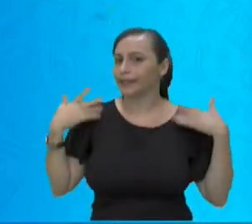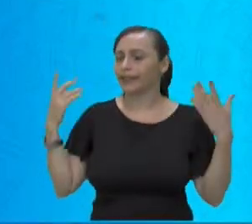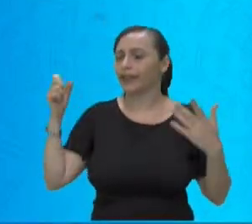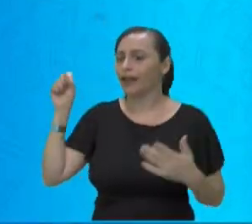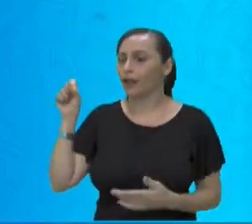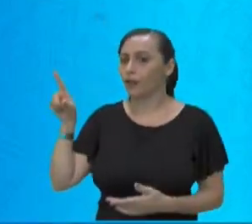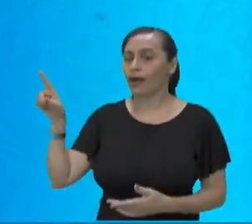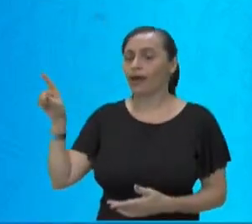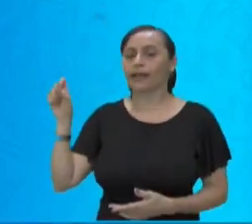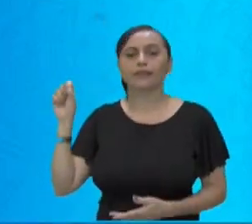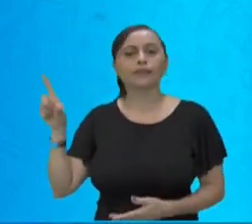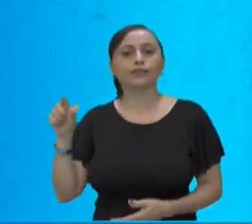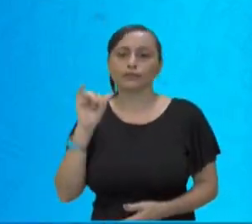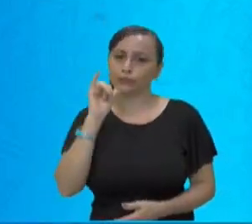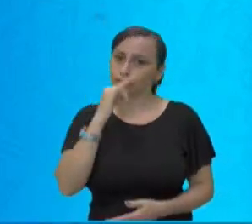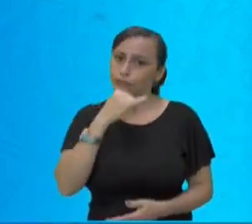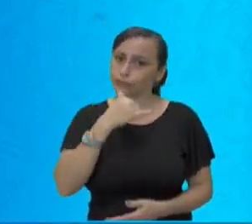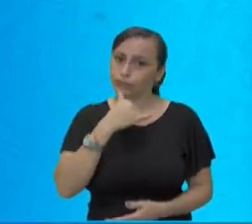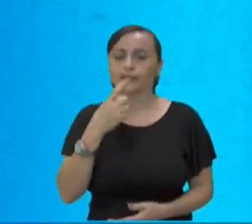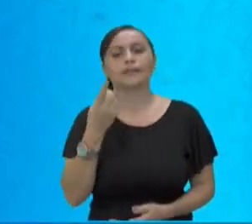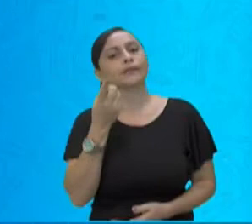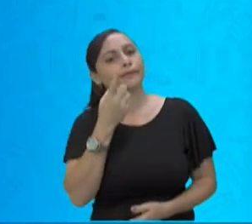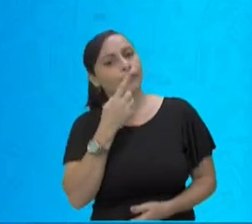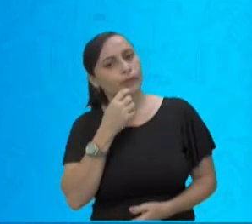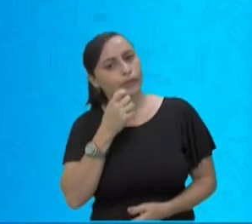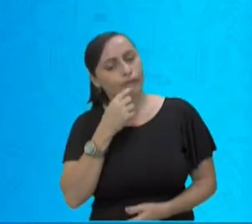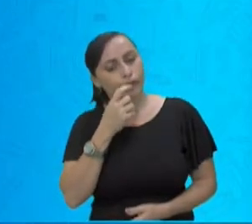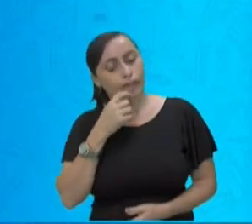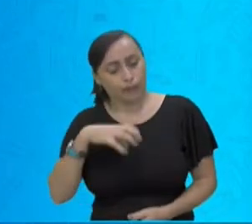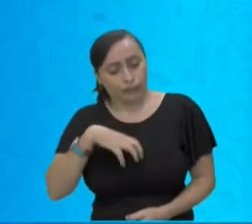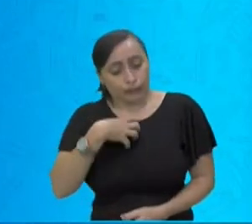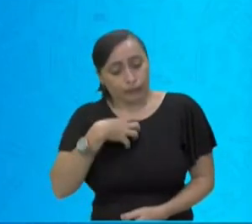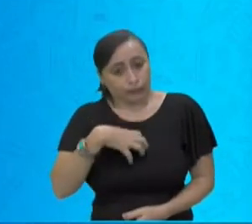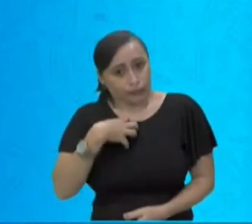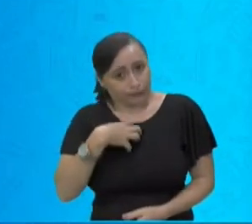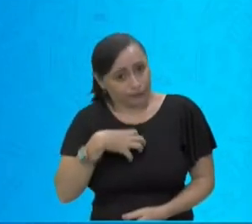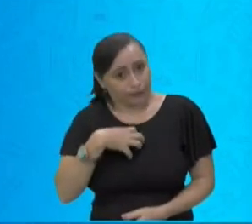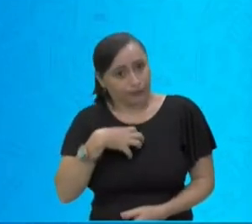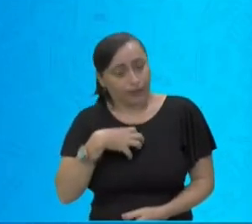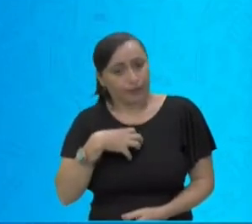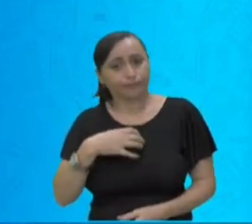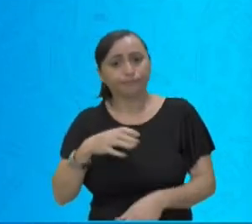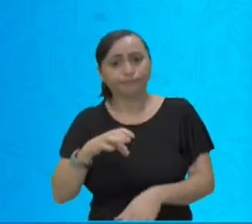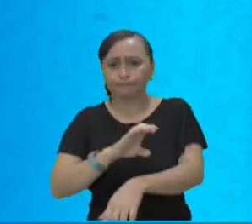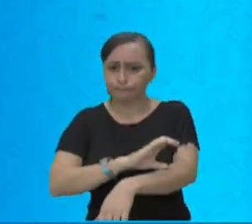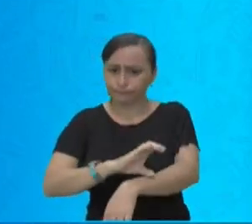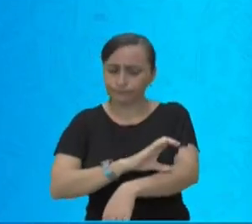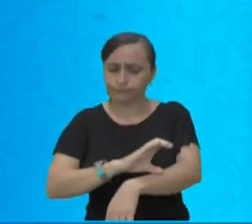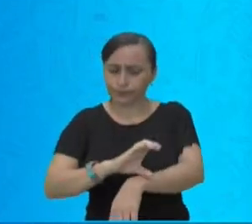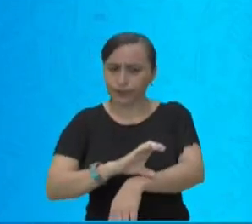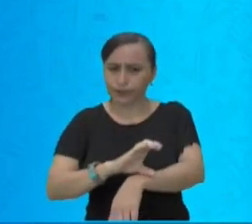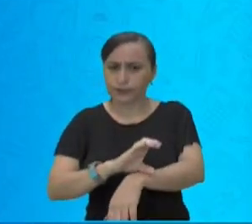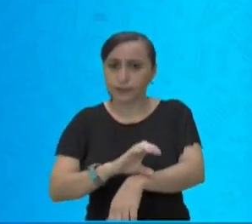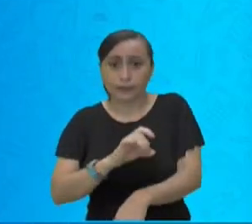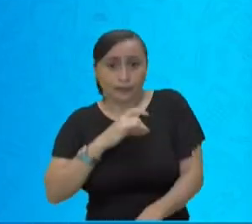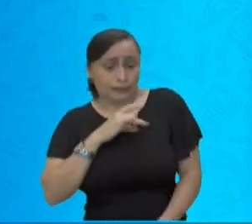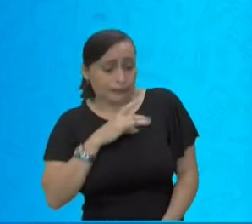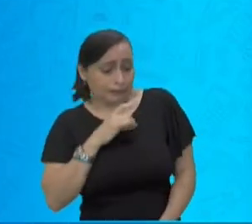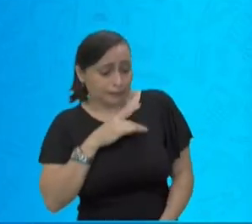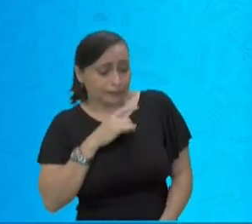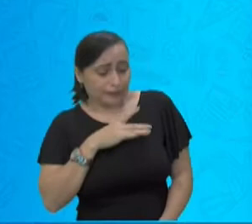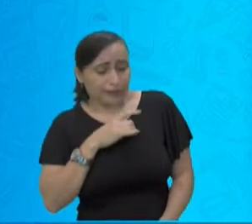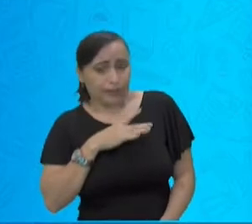azul da tristeza o vermelhos da raiva o cinza do